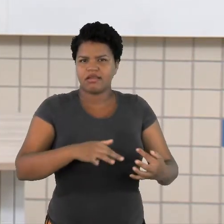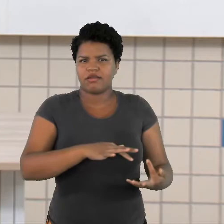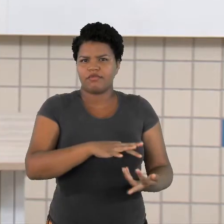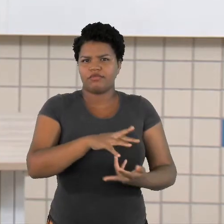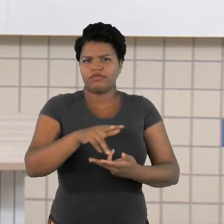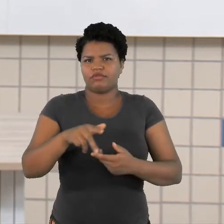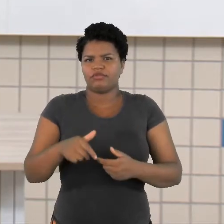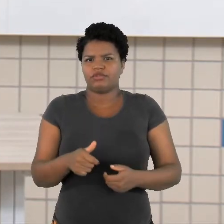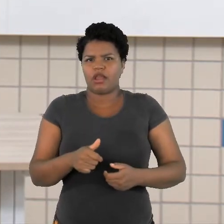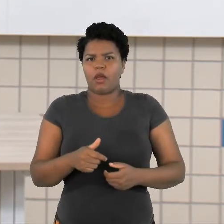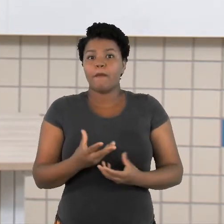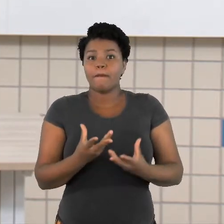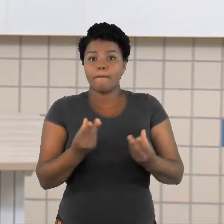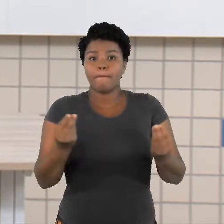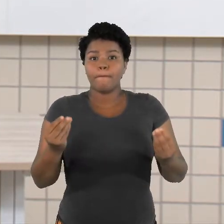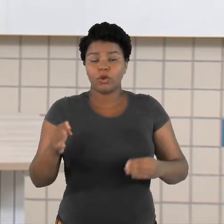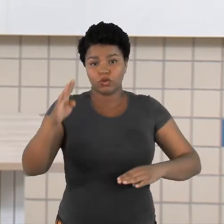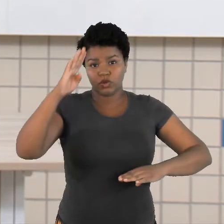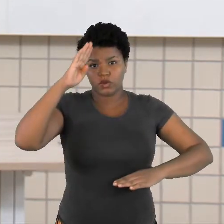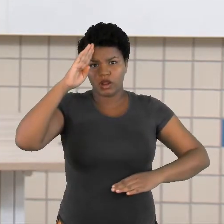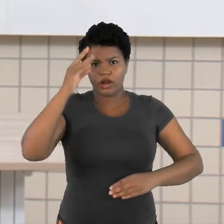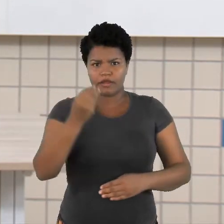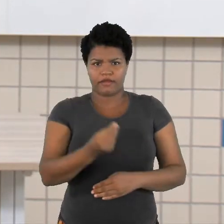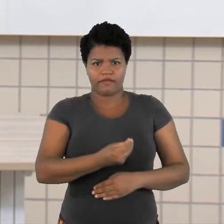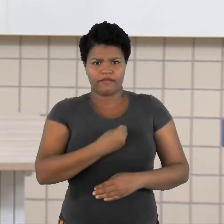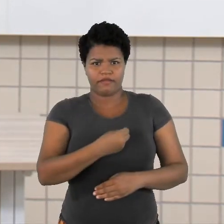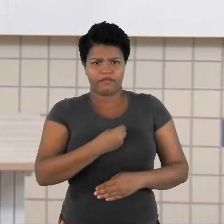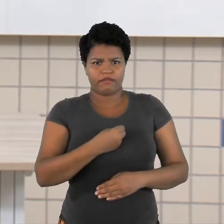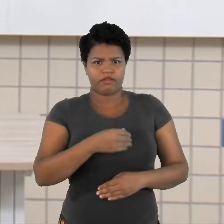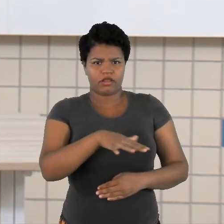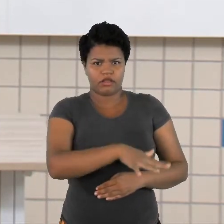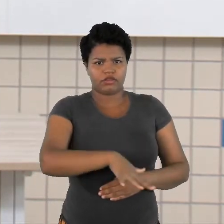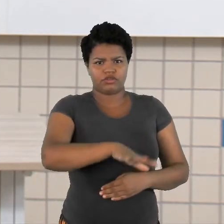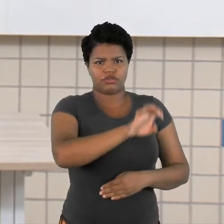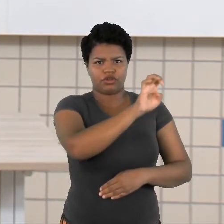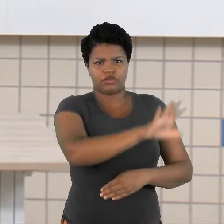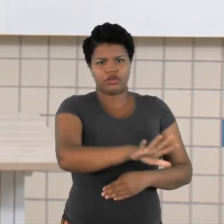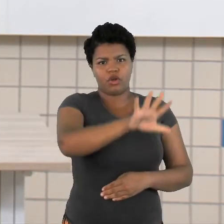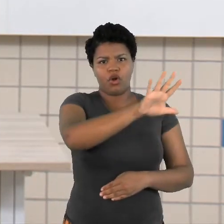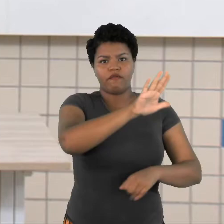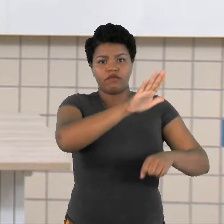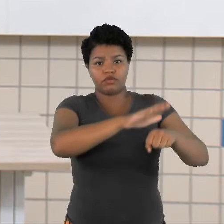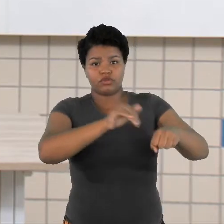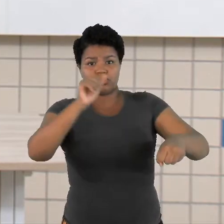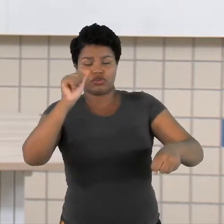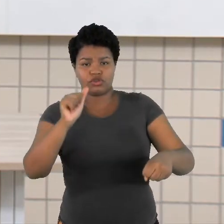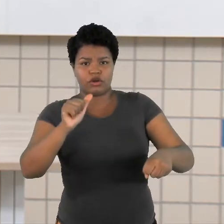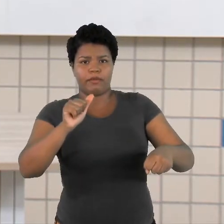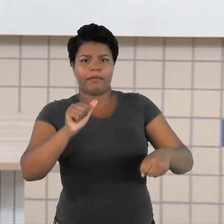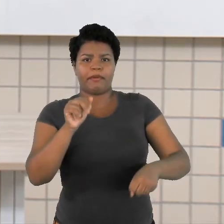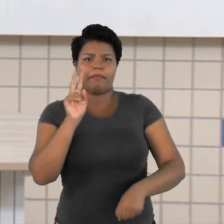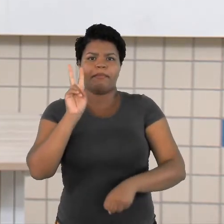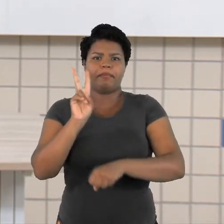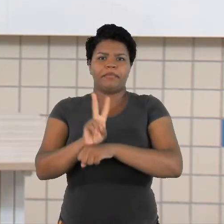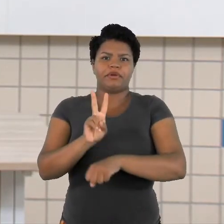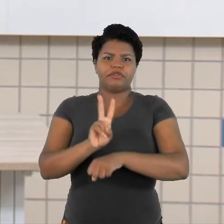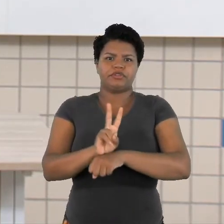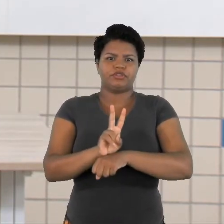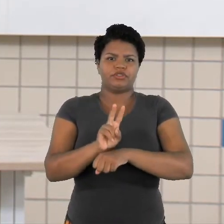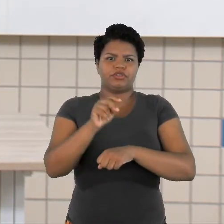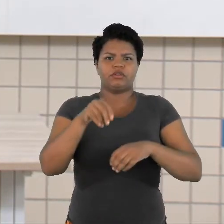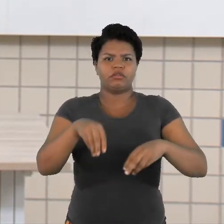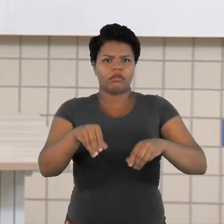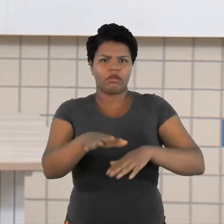que habitavam a região da Europa foram chamados para proteger o seu território.